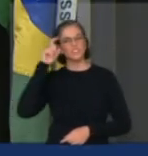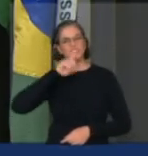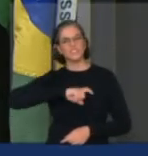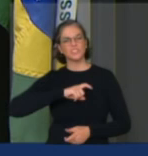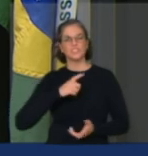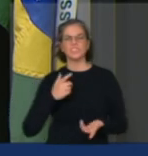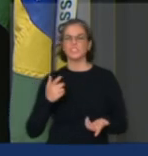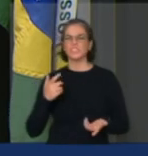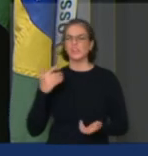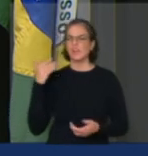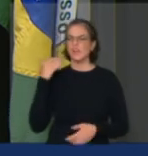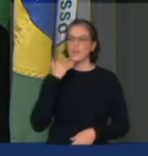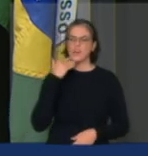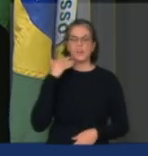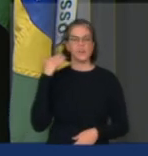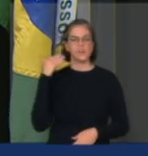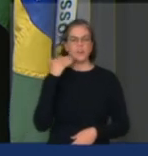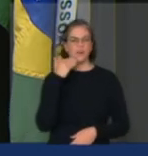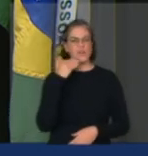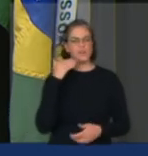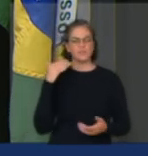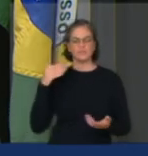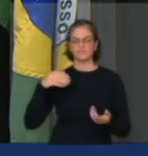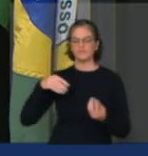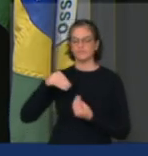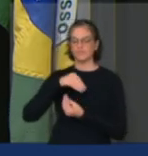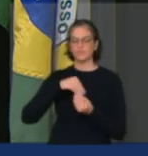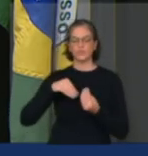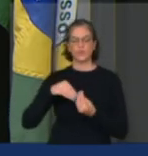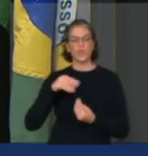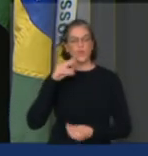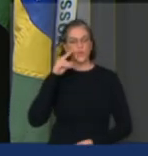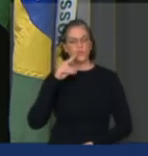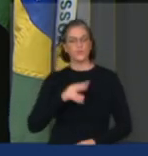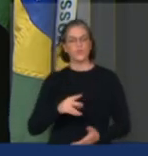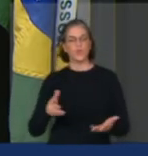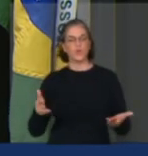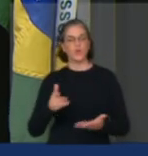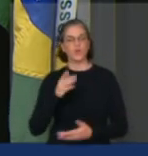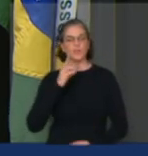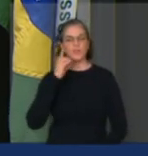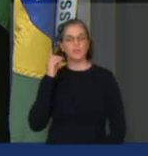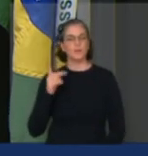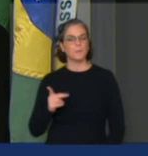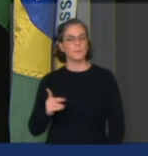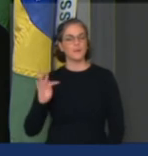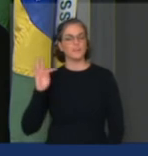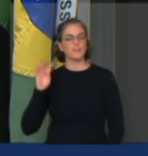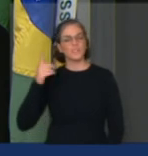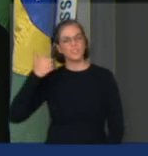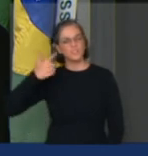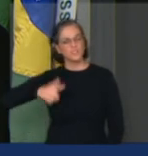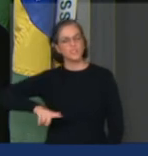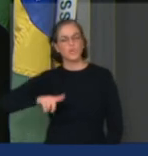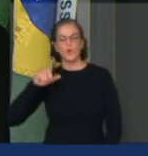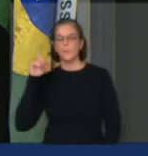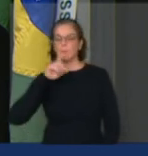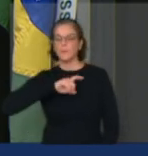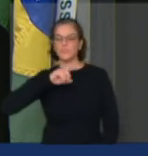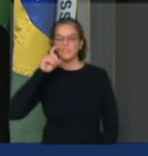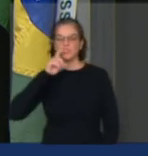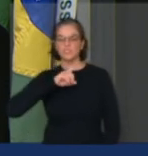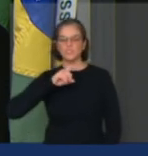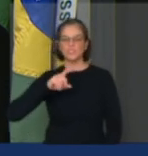fatos distorcidos. Eu ouvi aqui mesmo hoje um deputado do PT novamente falando essa mentira de que o